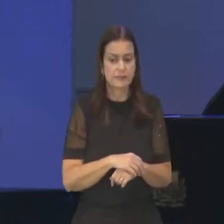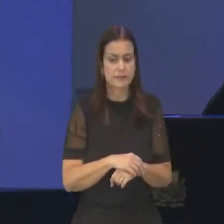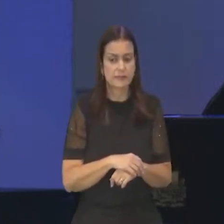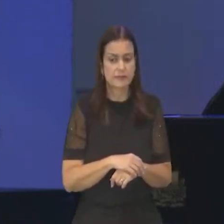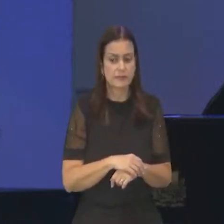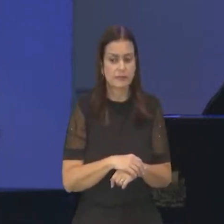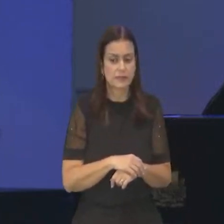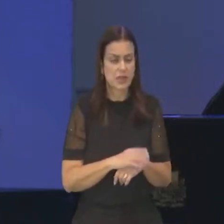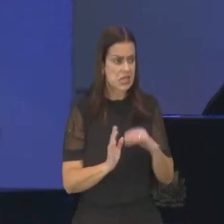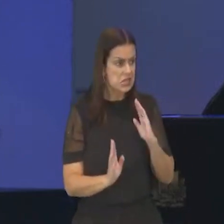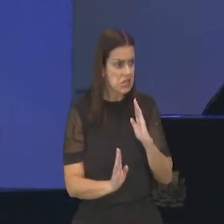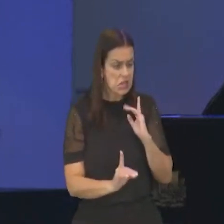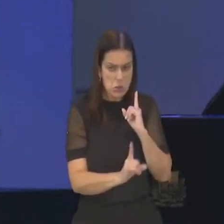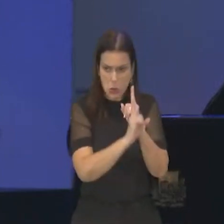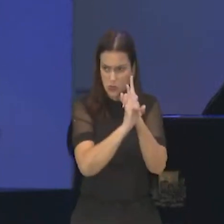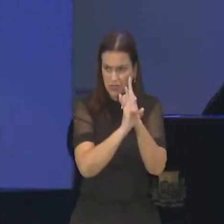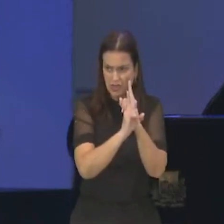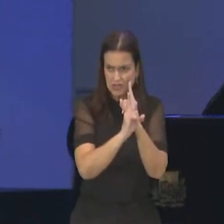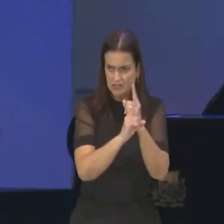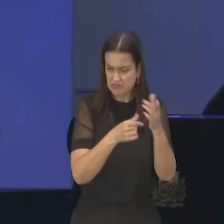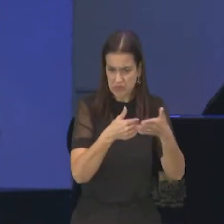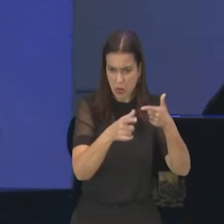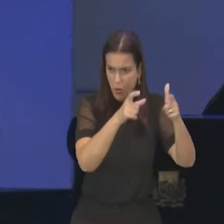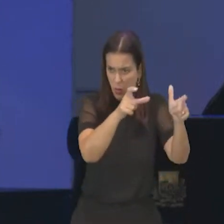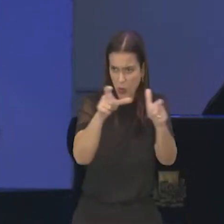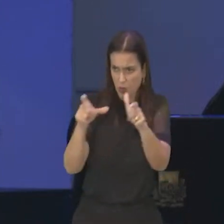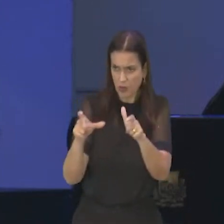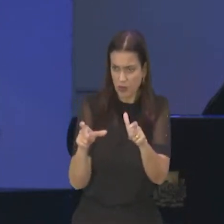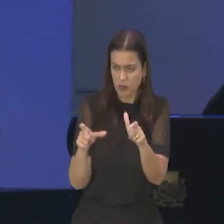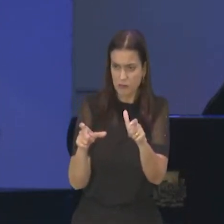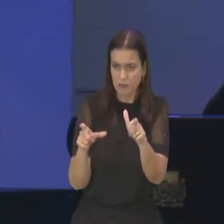e você me encontrasse em determinado lugar